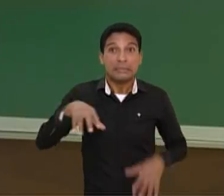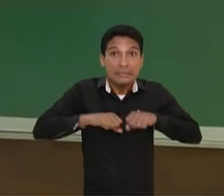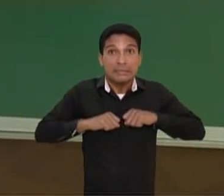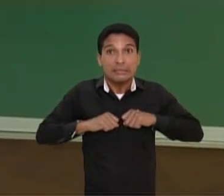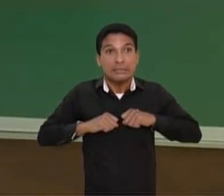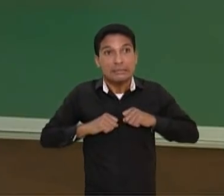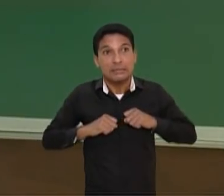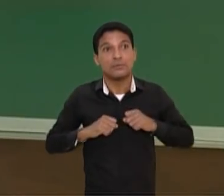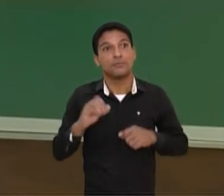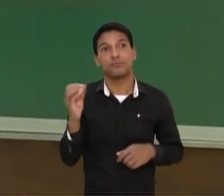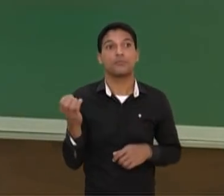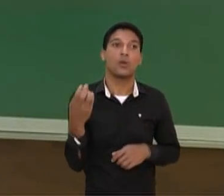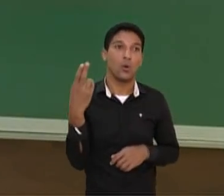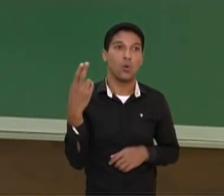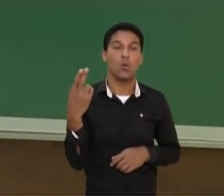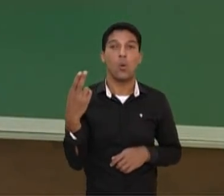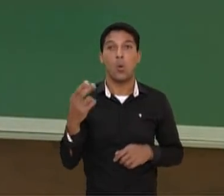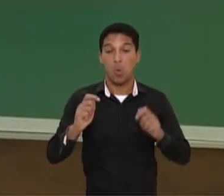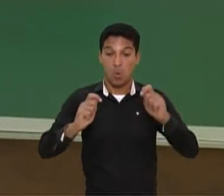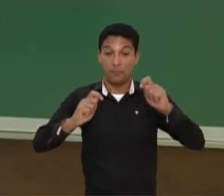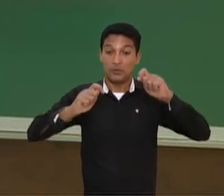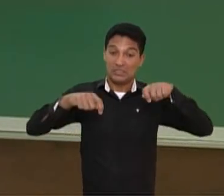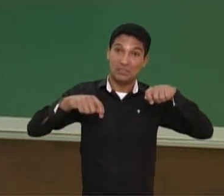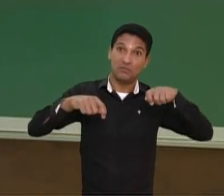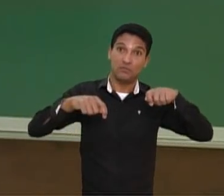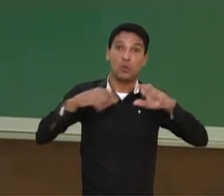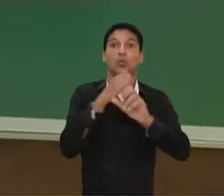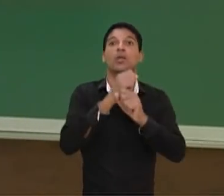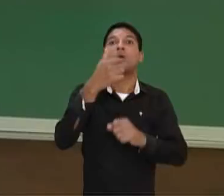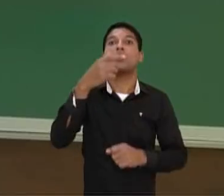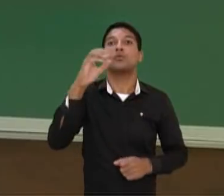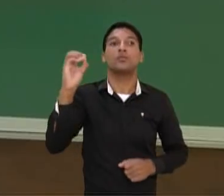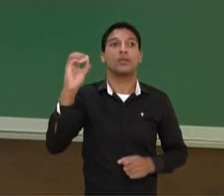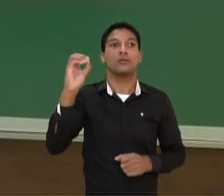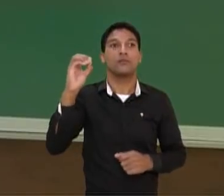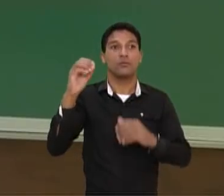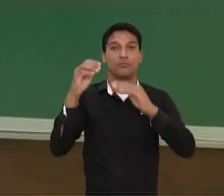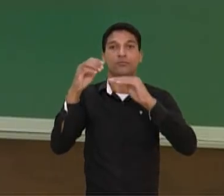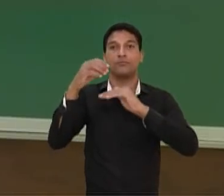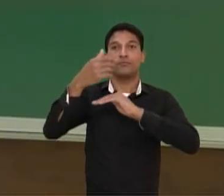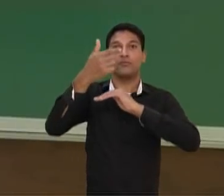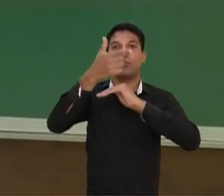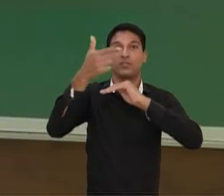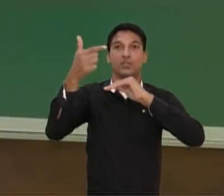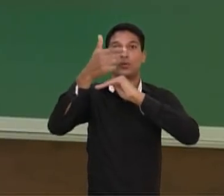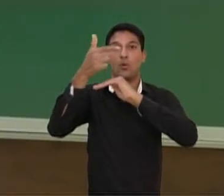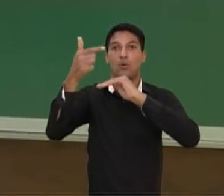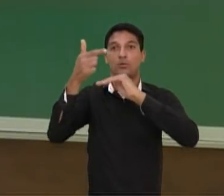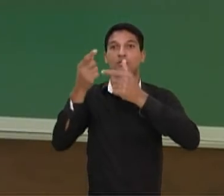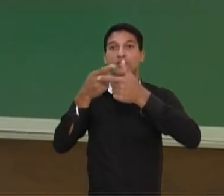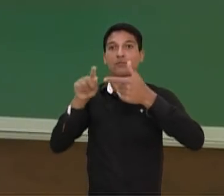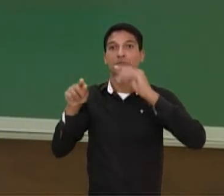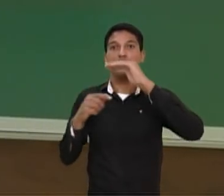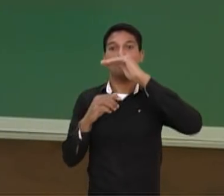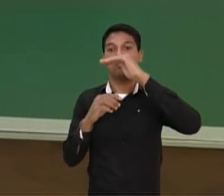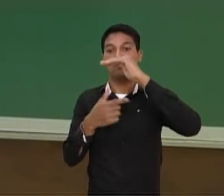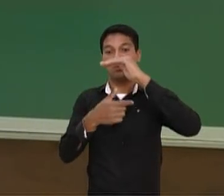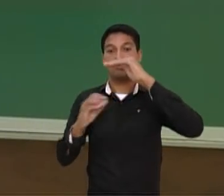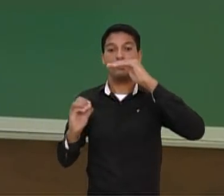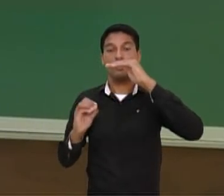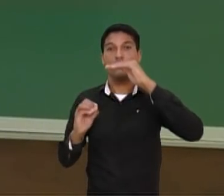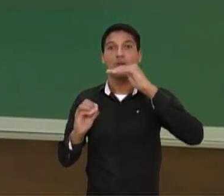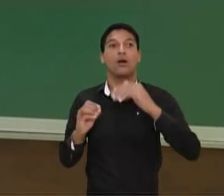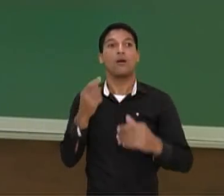número de casos possíveis, que é de 200, que dá um total de 0,11, ou seja,